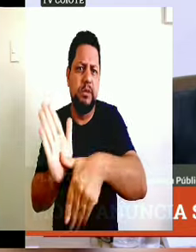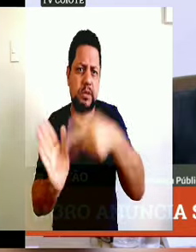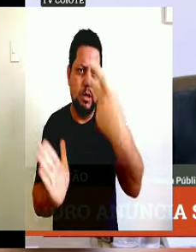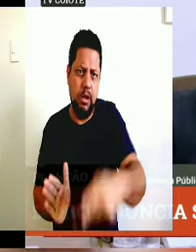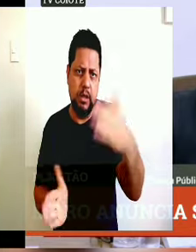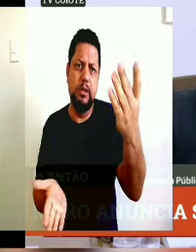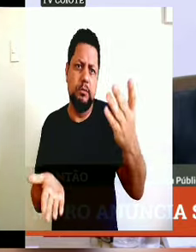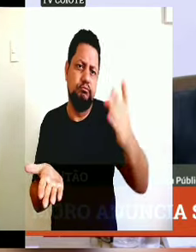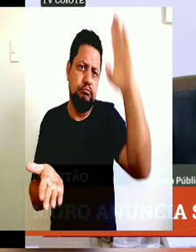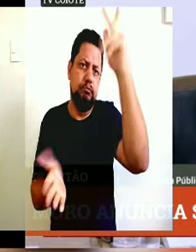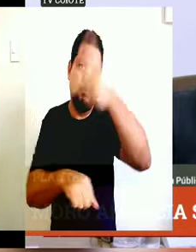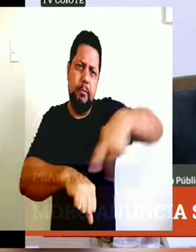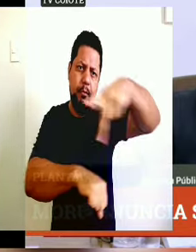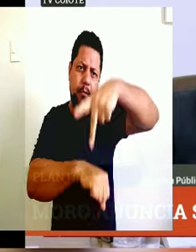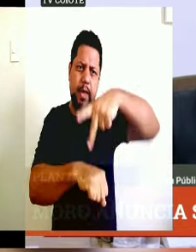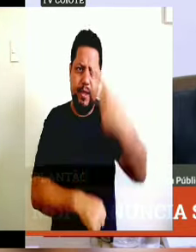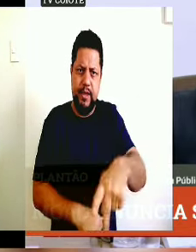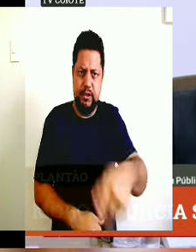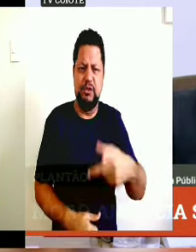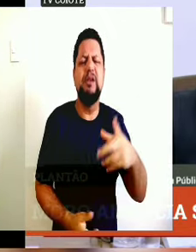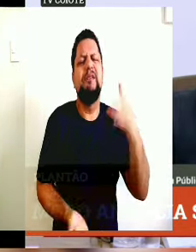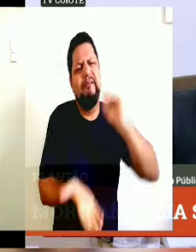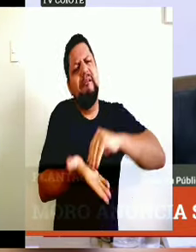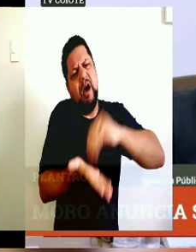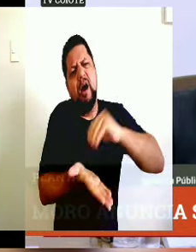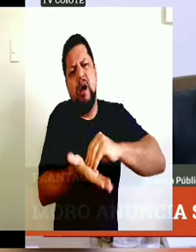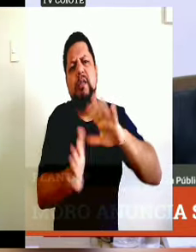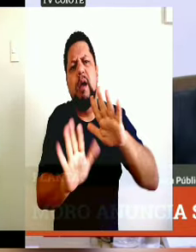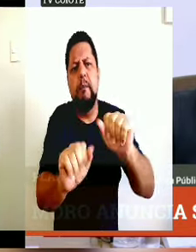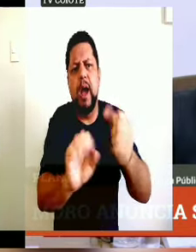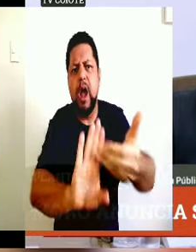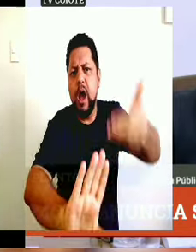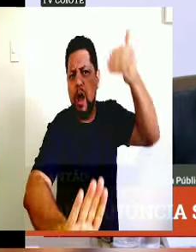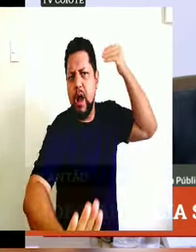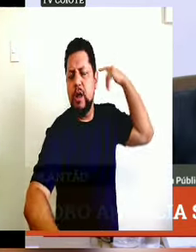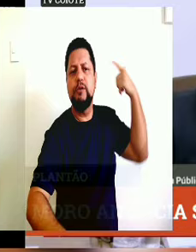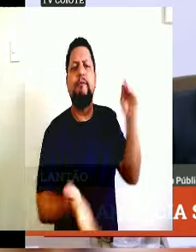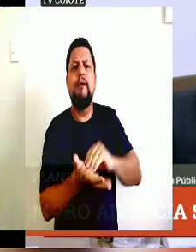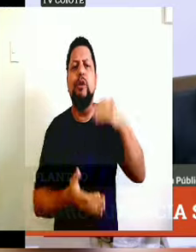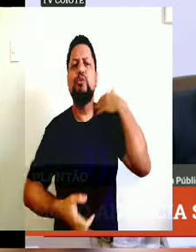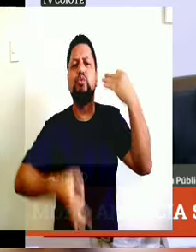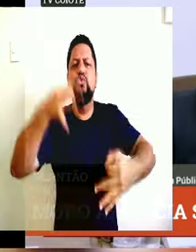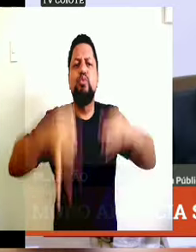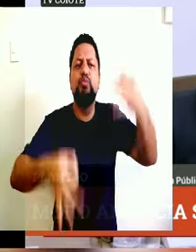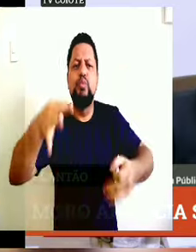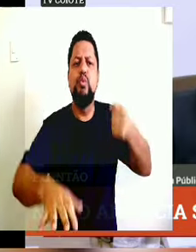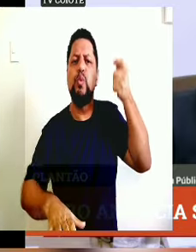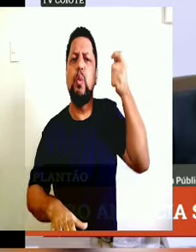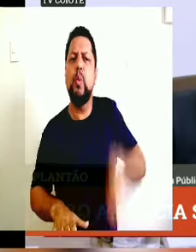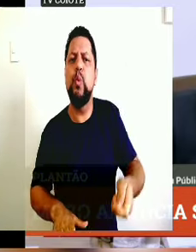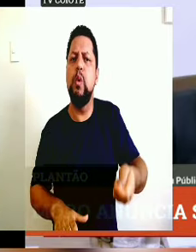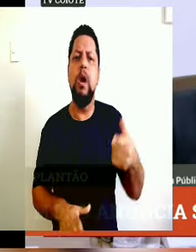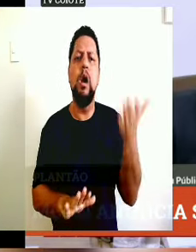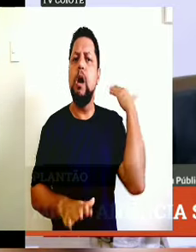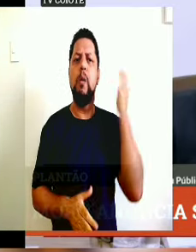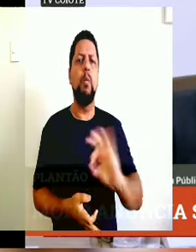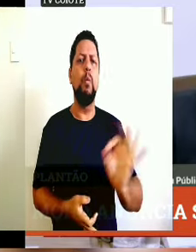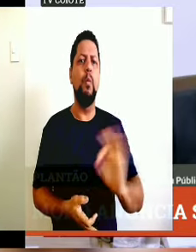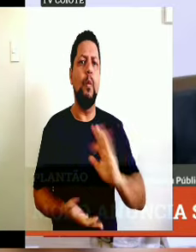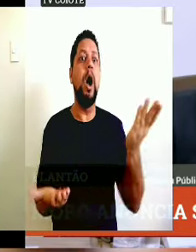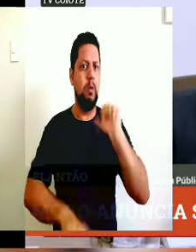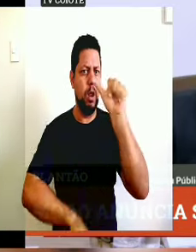feito, mas aquela grande corrupção que em geral era impune, esse cenário foi